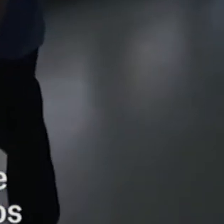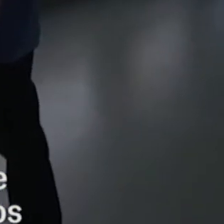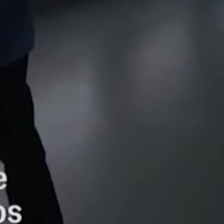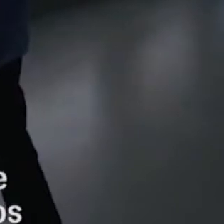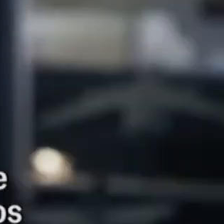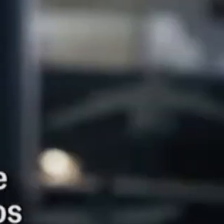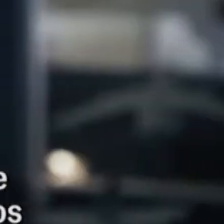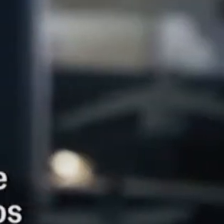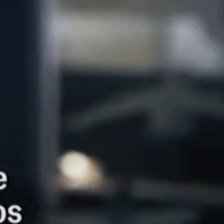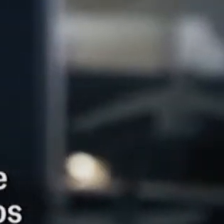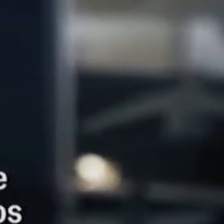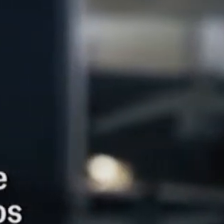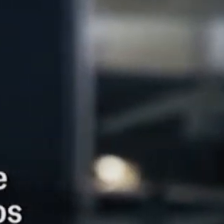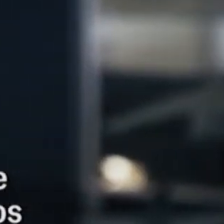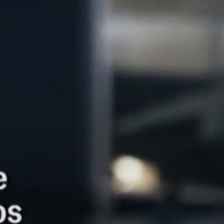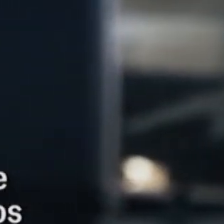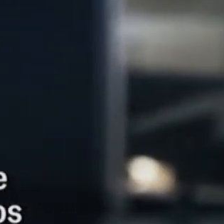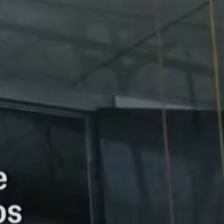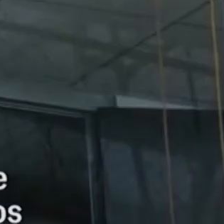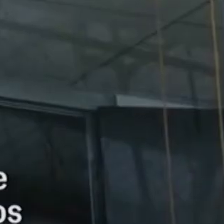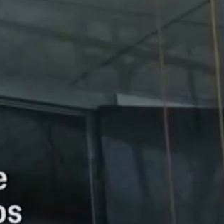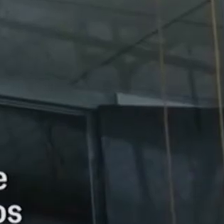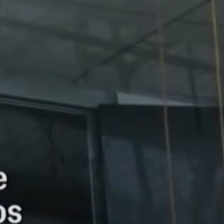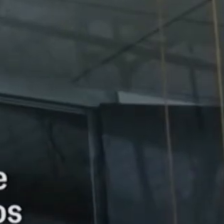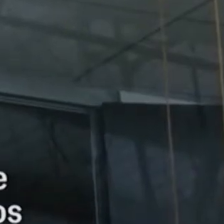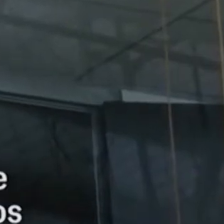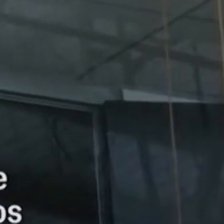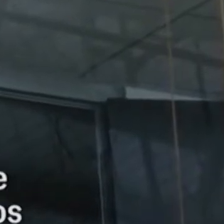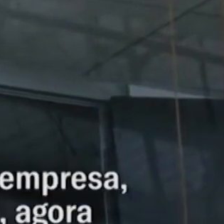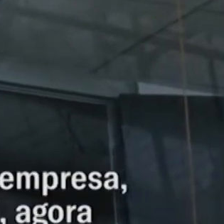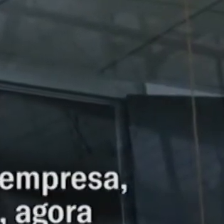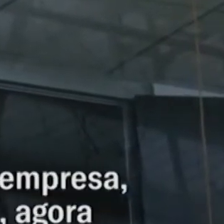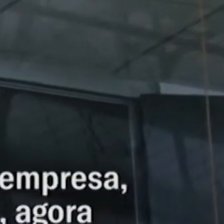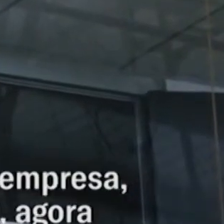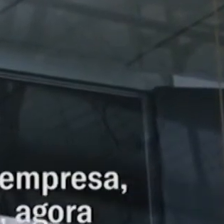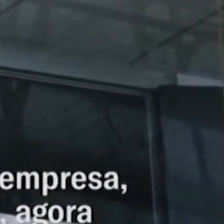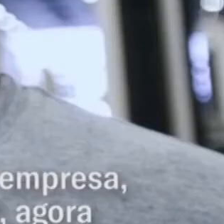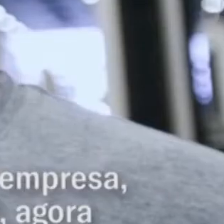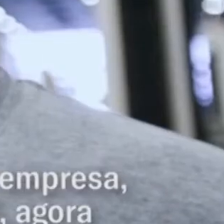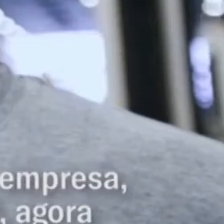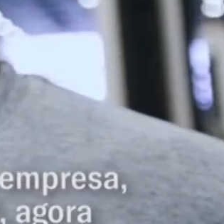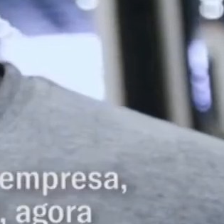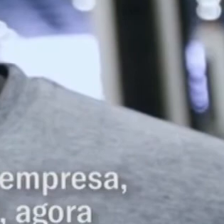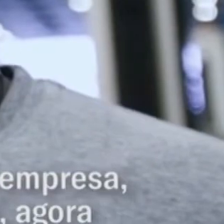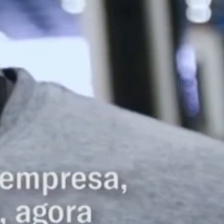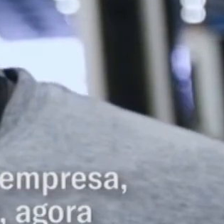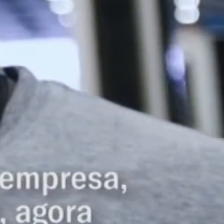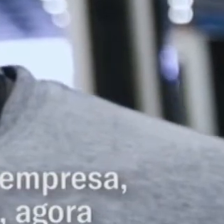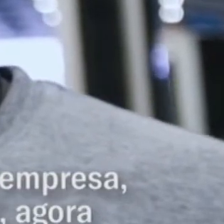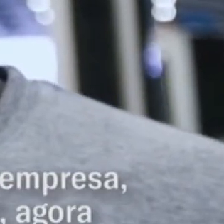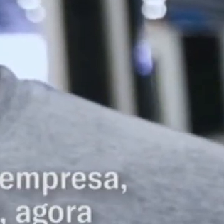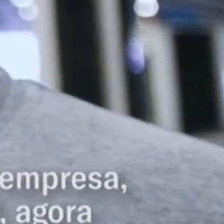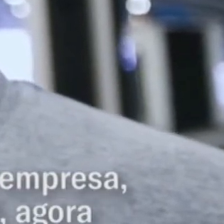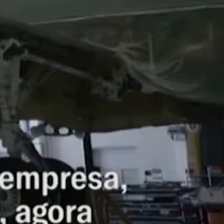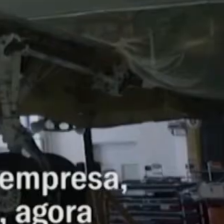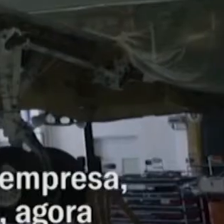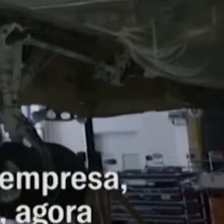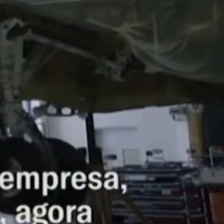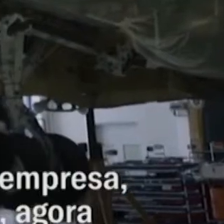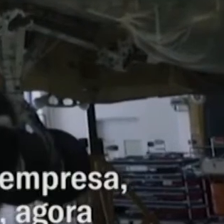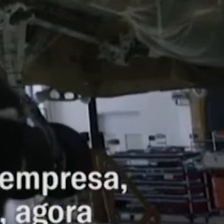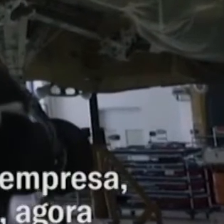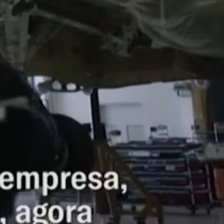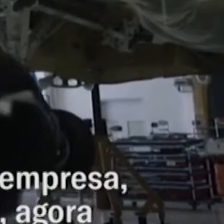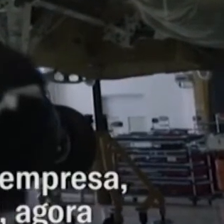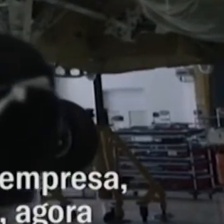vontade para que isso possa se repetir pelos anos futuros e que também um dia os nossos filhos possam estar aqui nessa